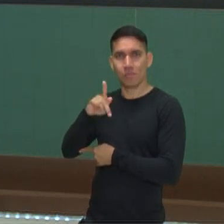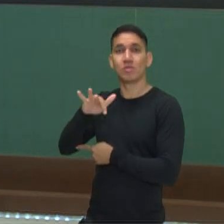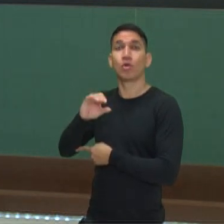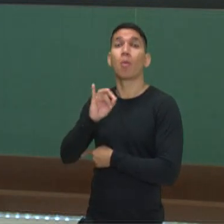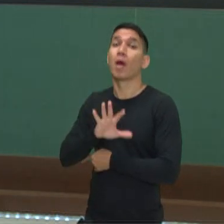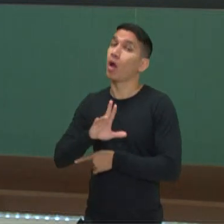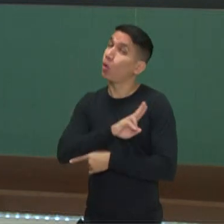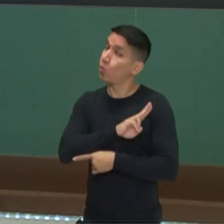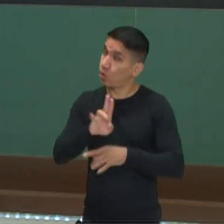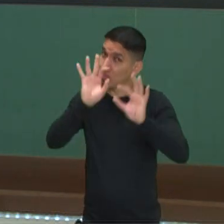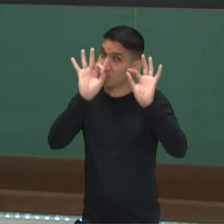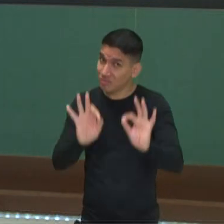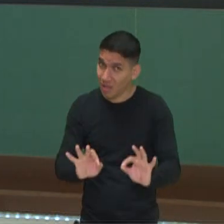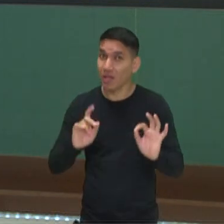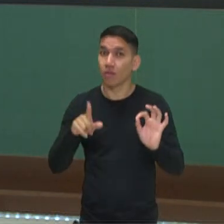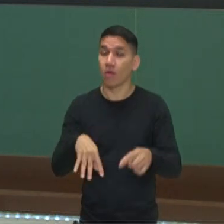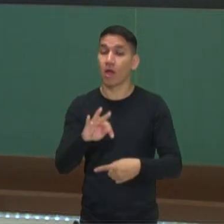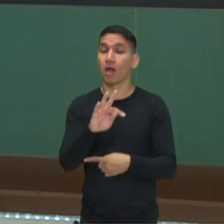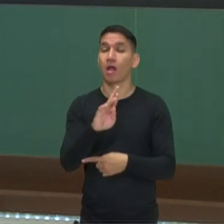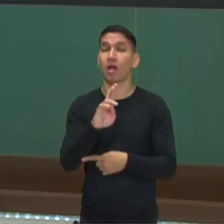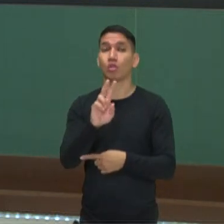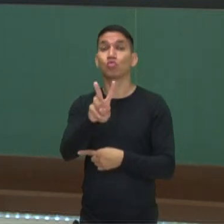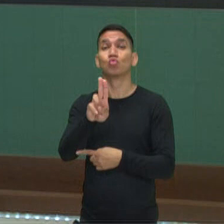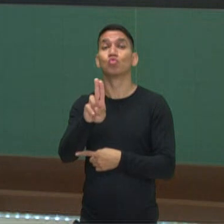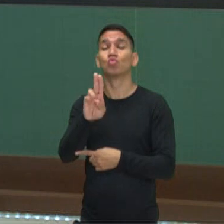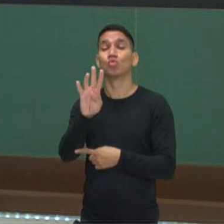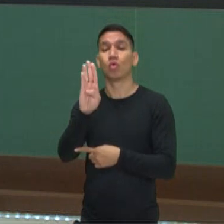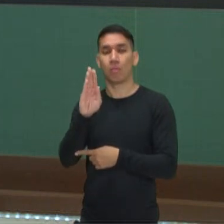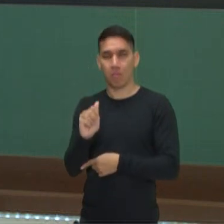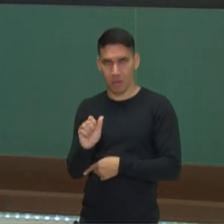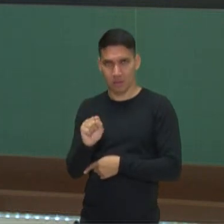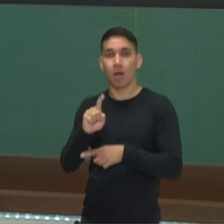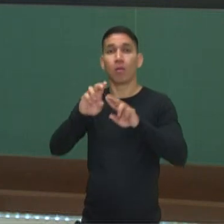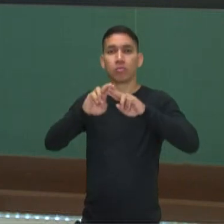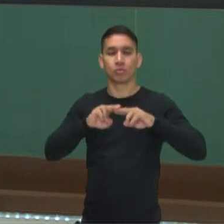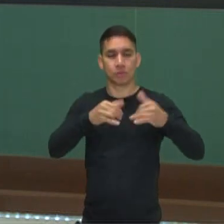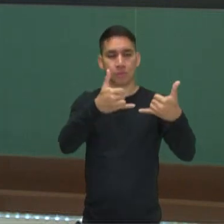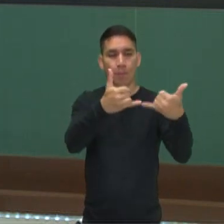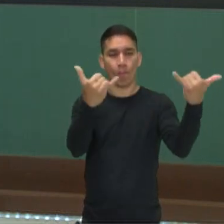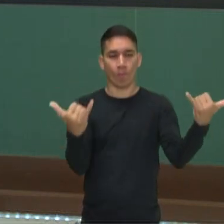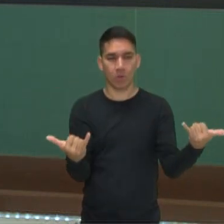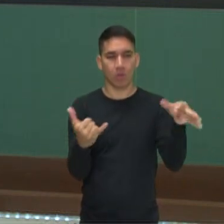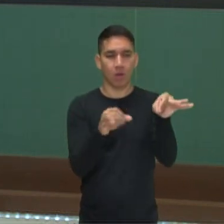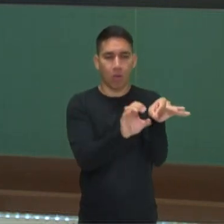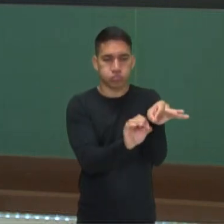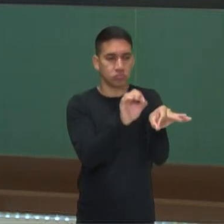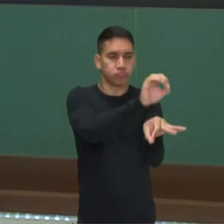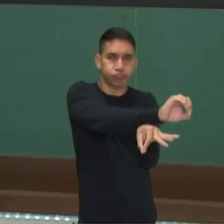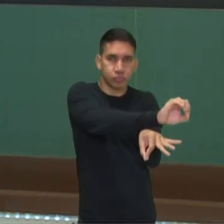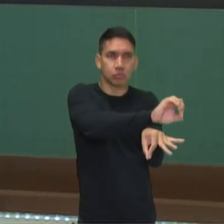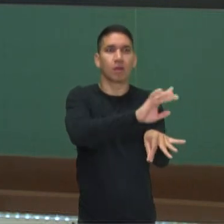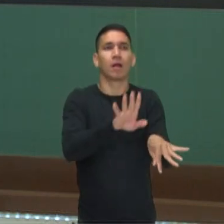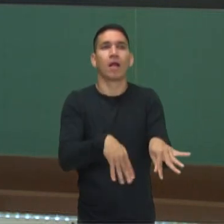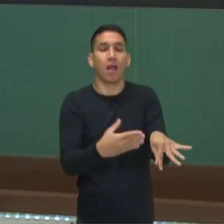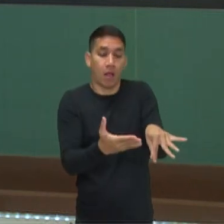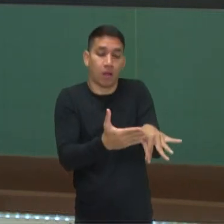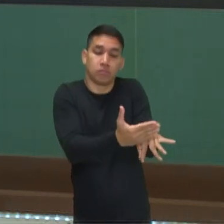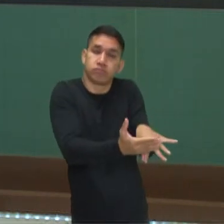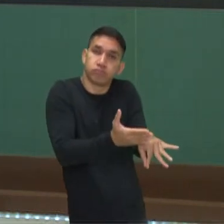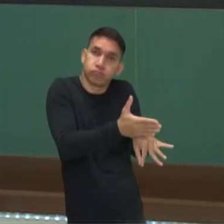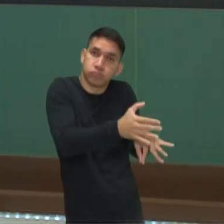uterinas. Então elas vão conectar os ovários ao útero, por isso esse nome. O útero, que é este